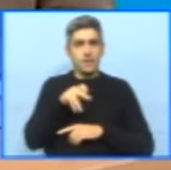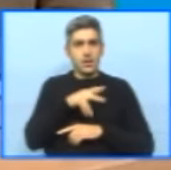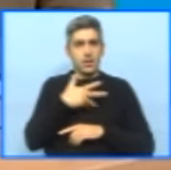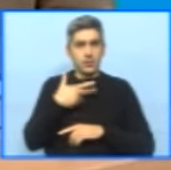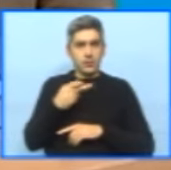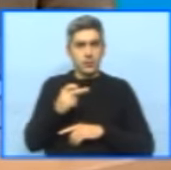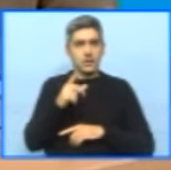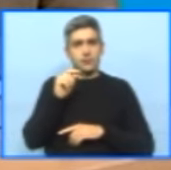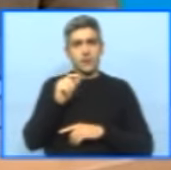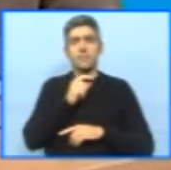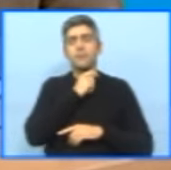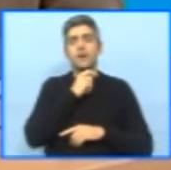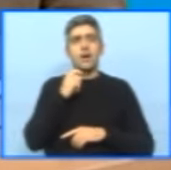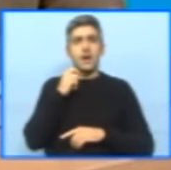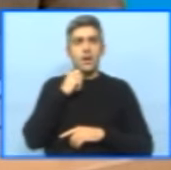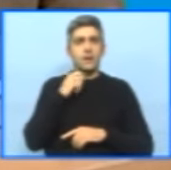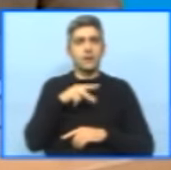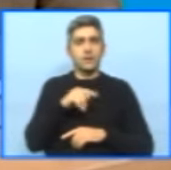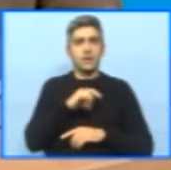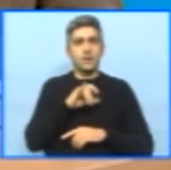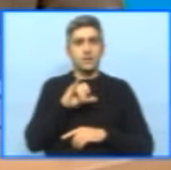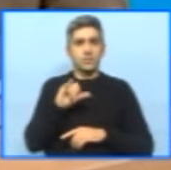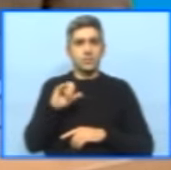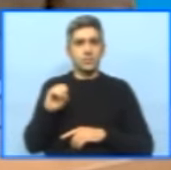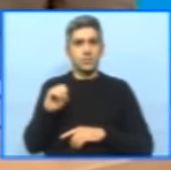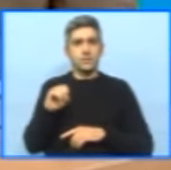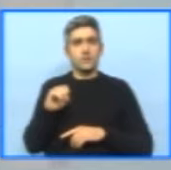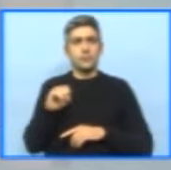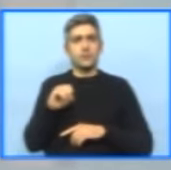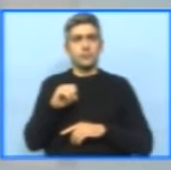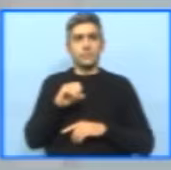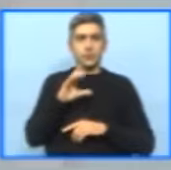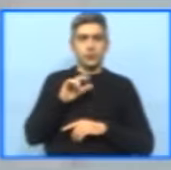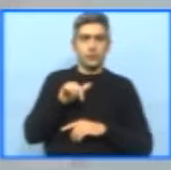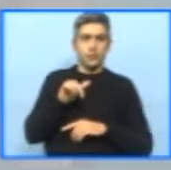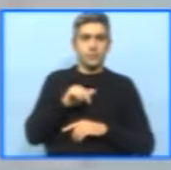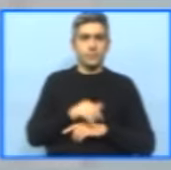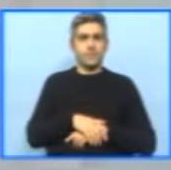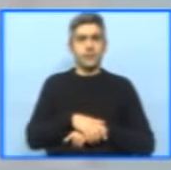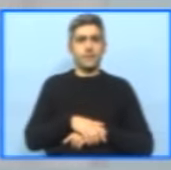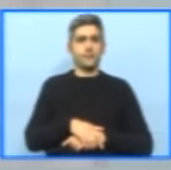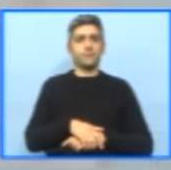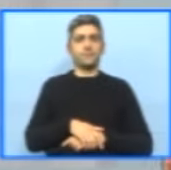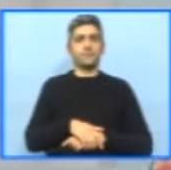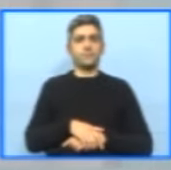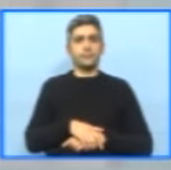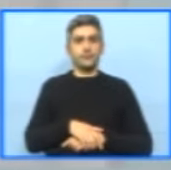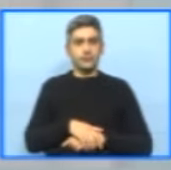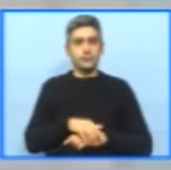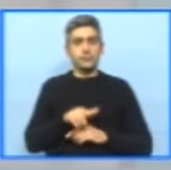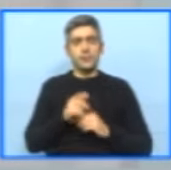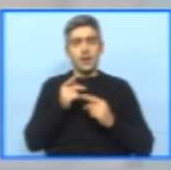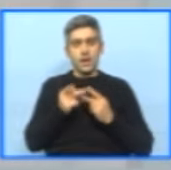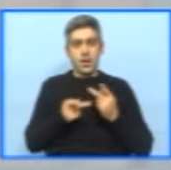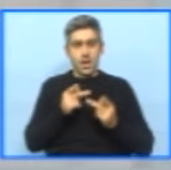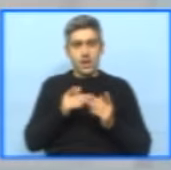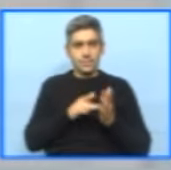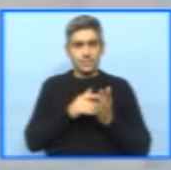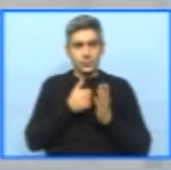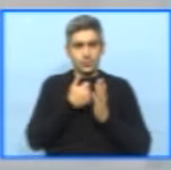Pita, pároco em Lisboa. Muito boa tarde, obrigado antes de mais por estarem neste programa, onde de facto é a análise bíblica que nos